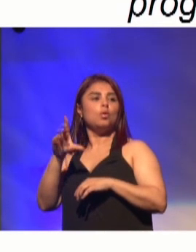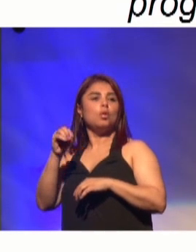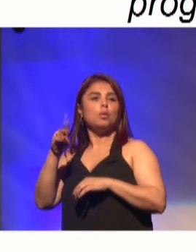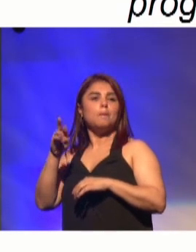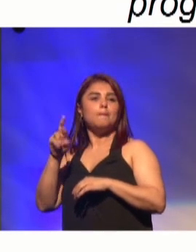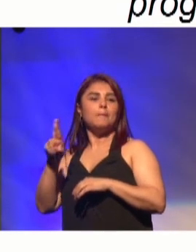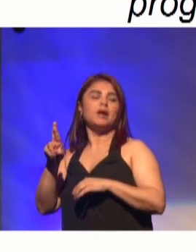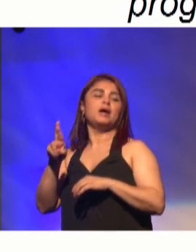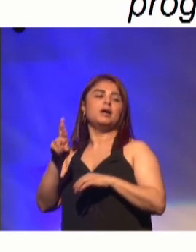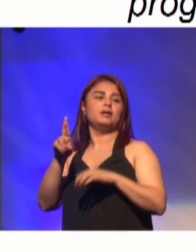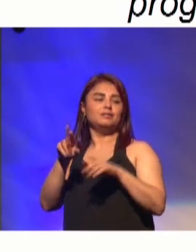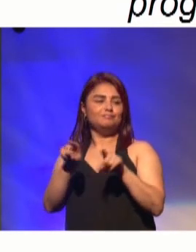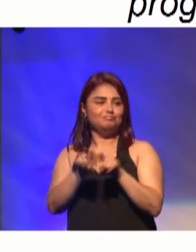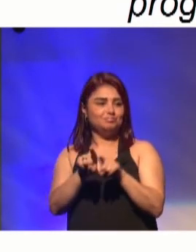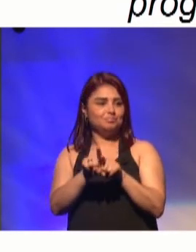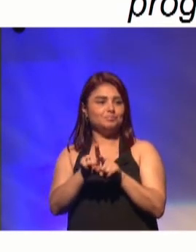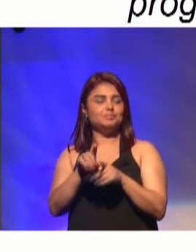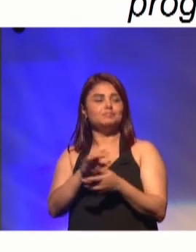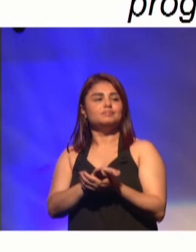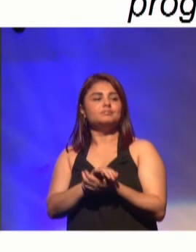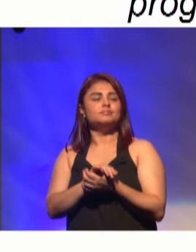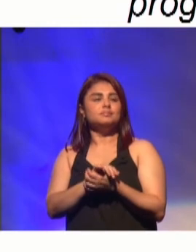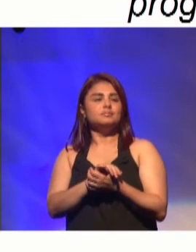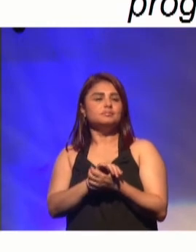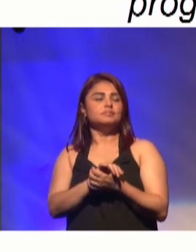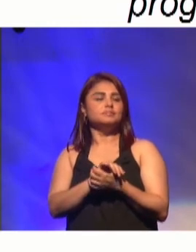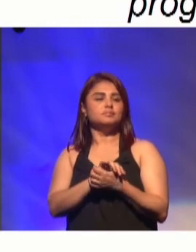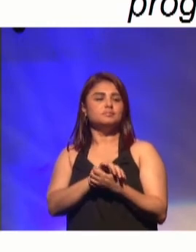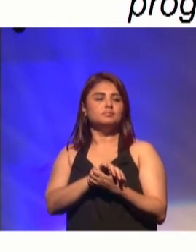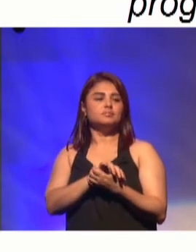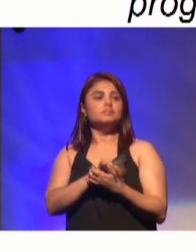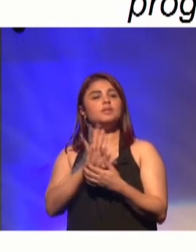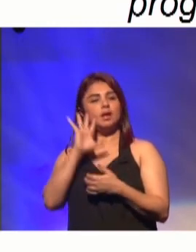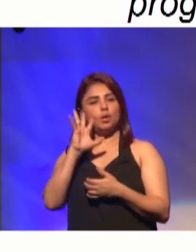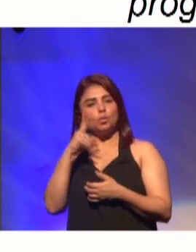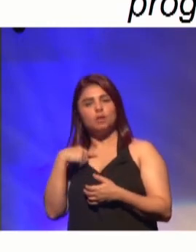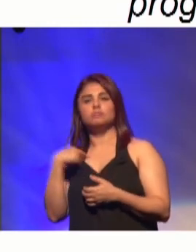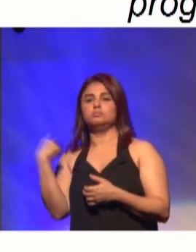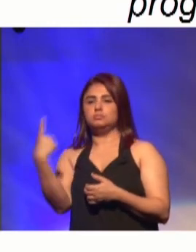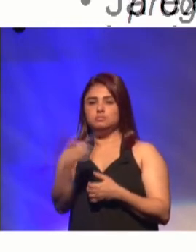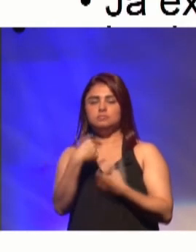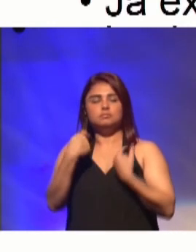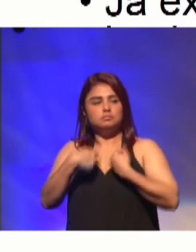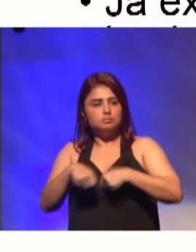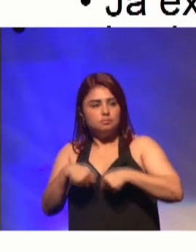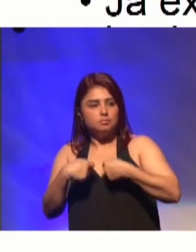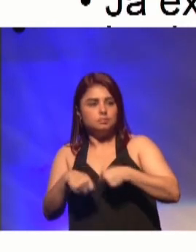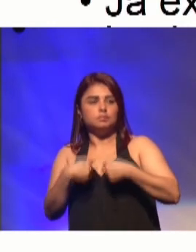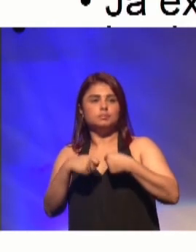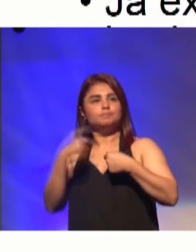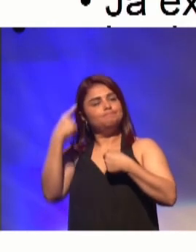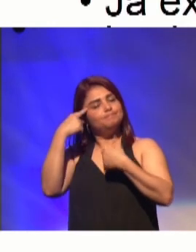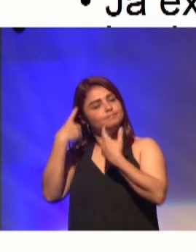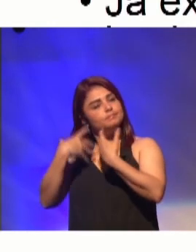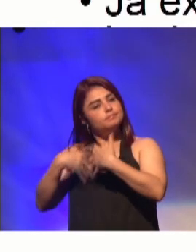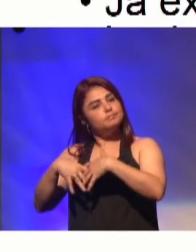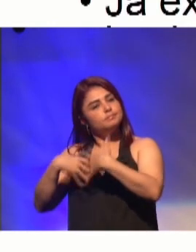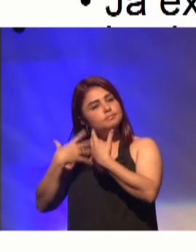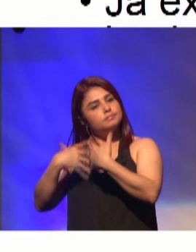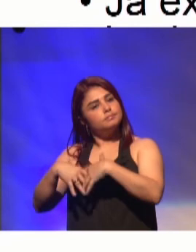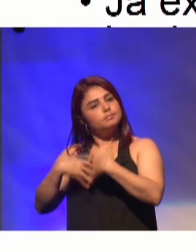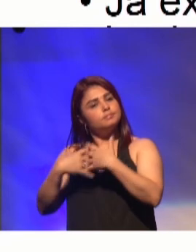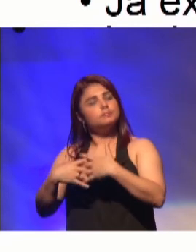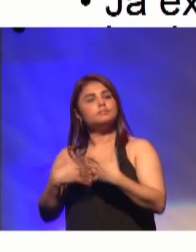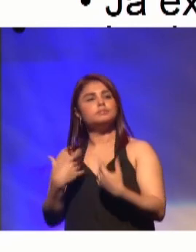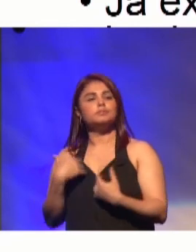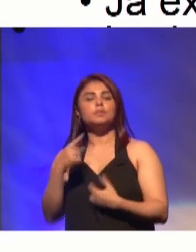aguda e subaguda e crônica, eu acho que a gente tem que começar a pensar. Então, o